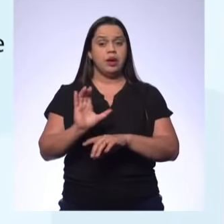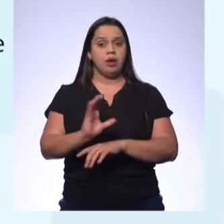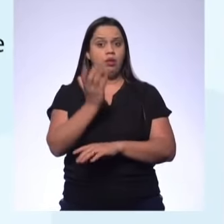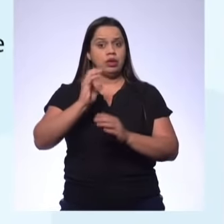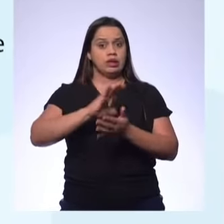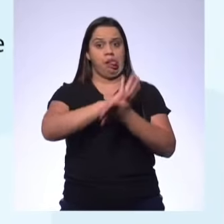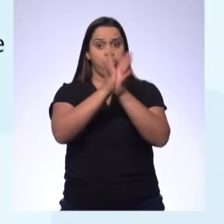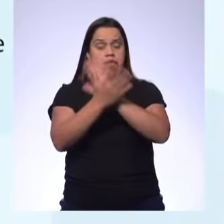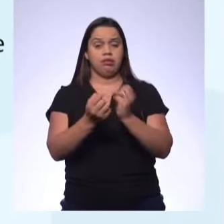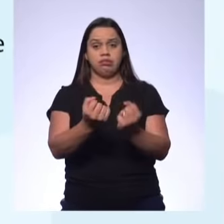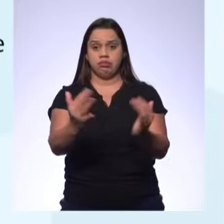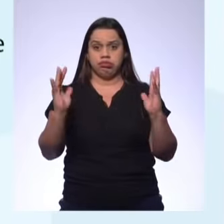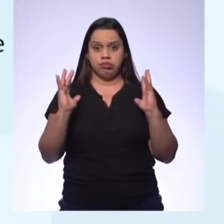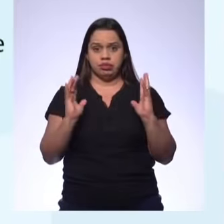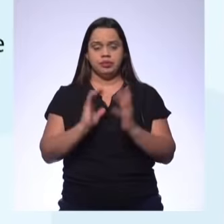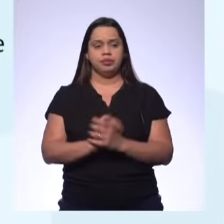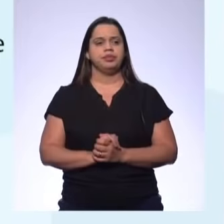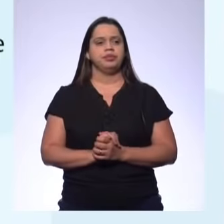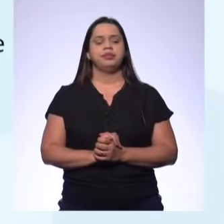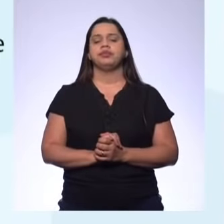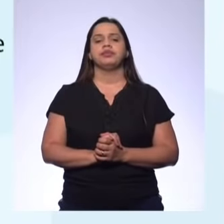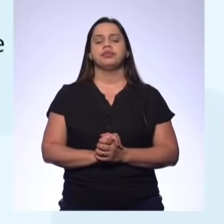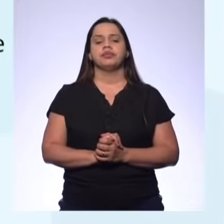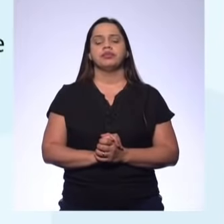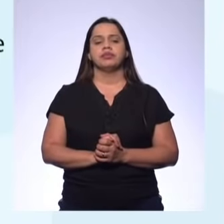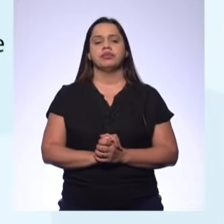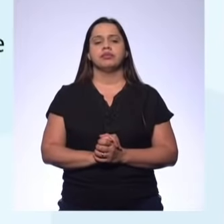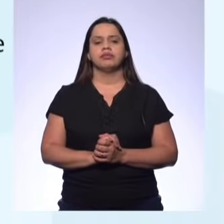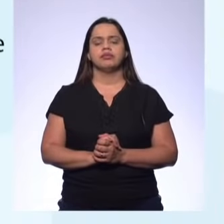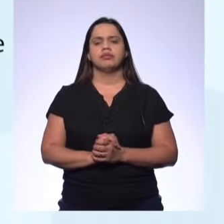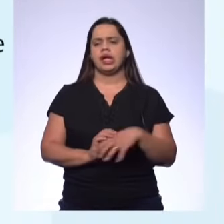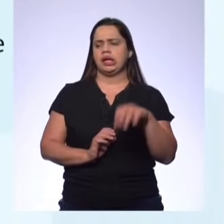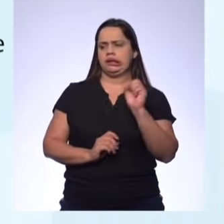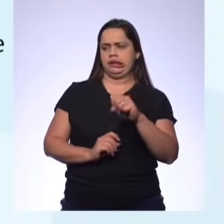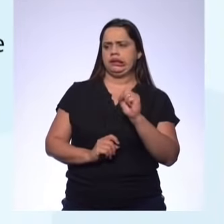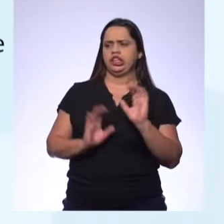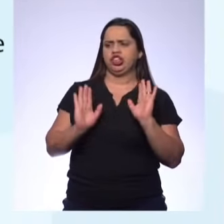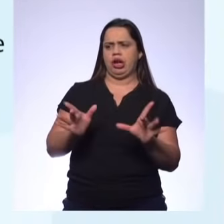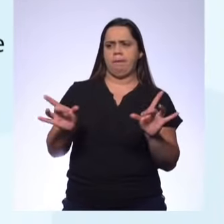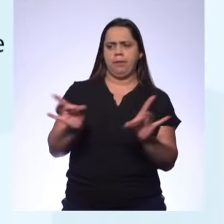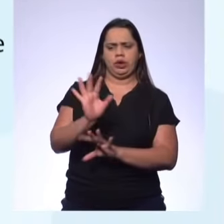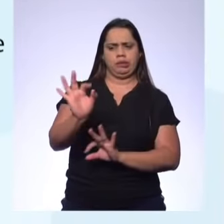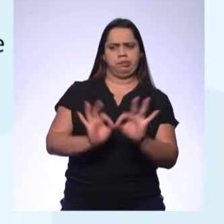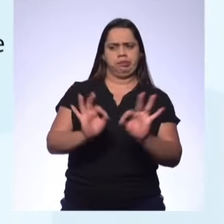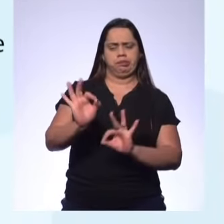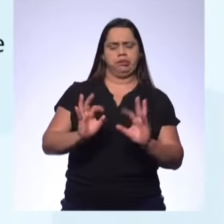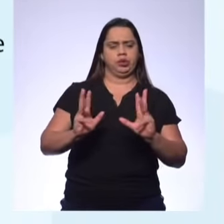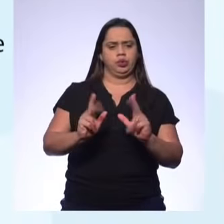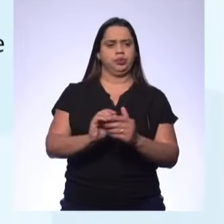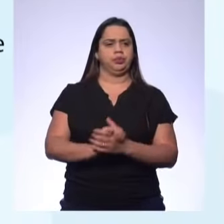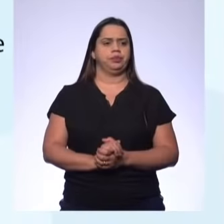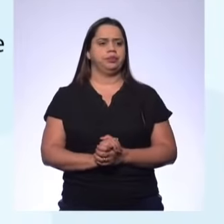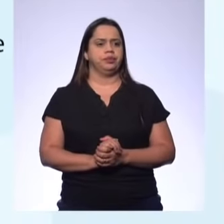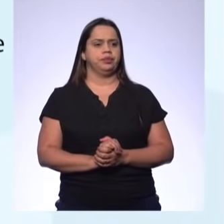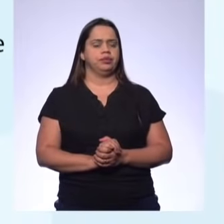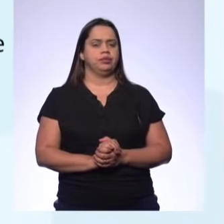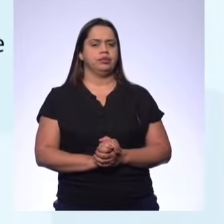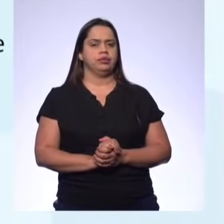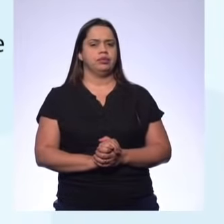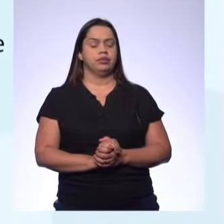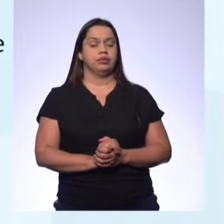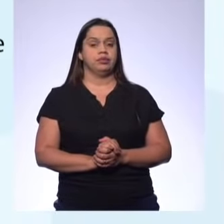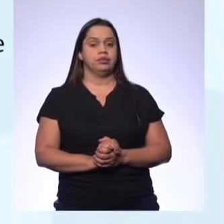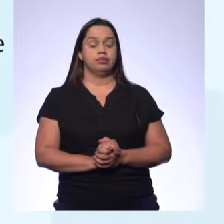quê? Yes, I consider the community prepared. Sim, eu considero a comunidade preparada. No, I don't consider my